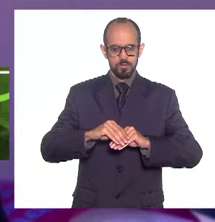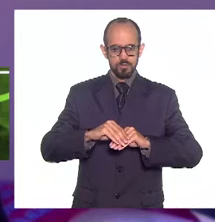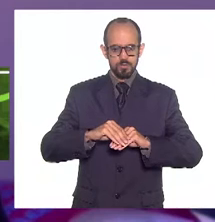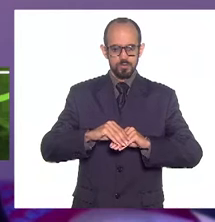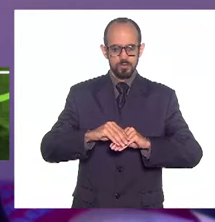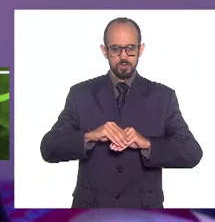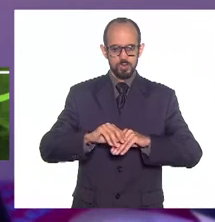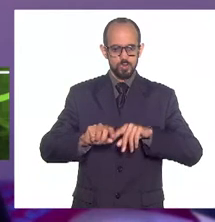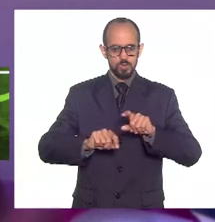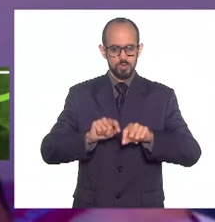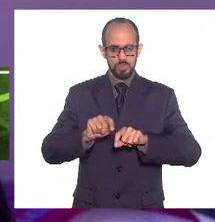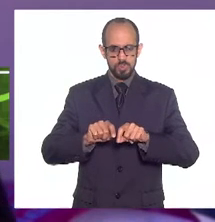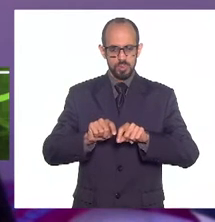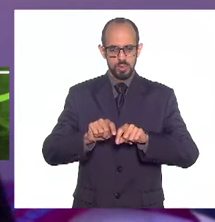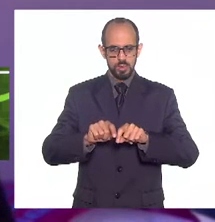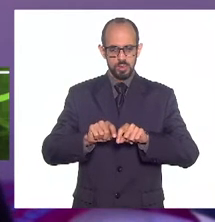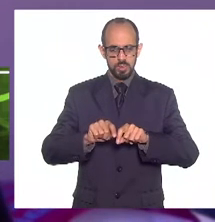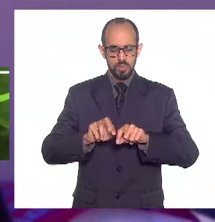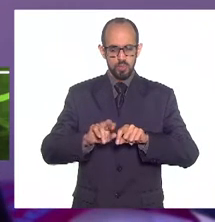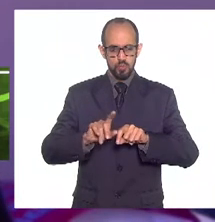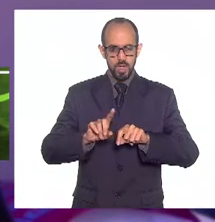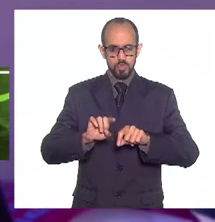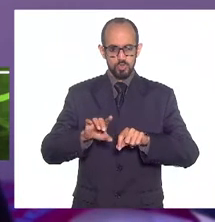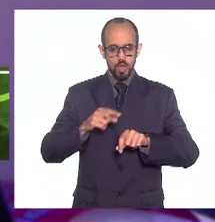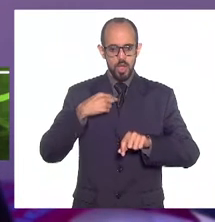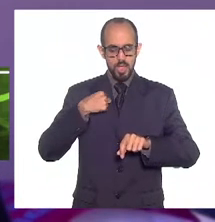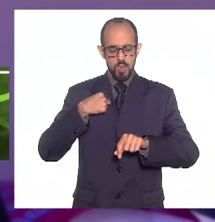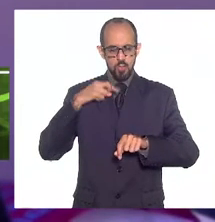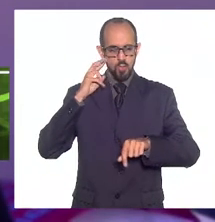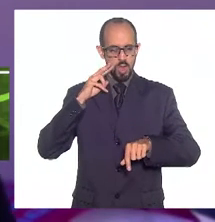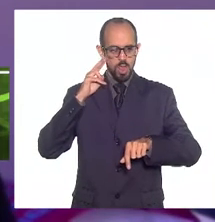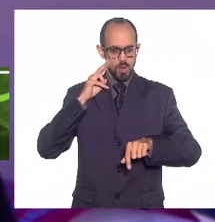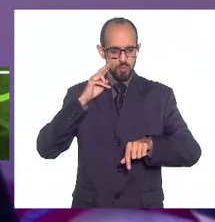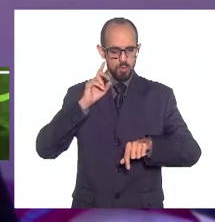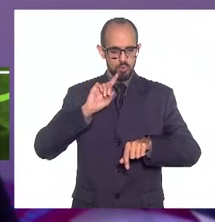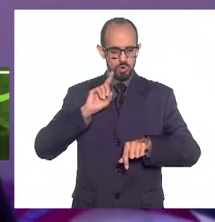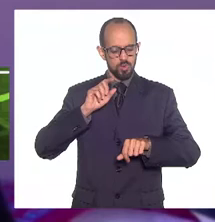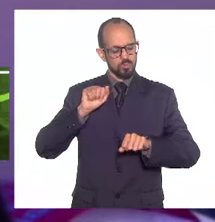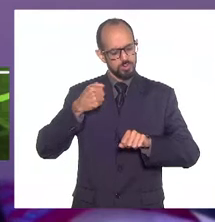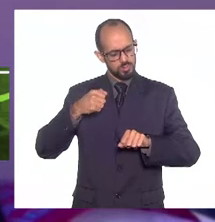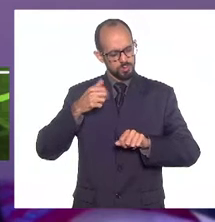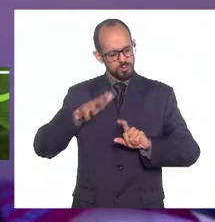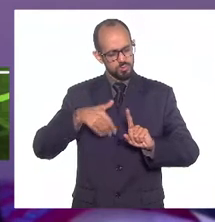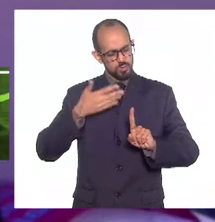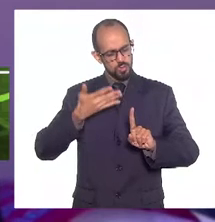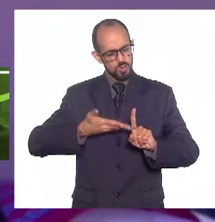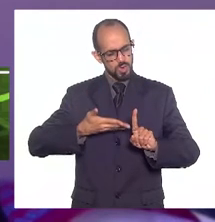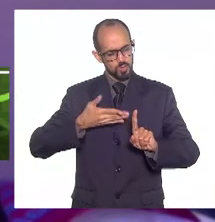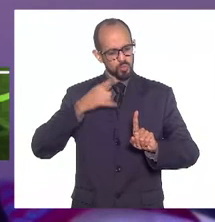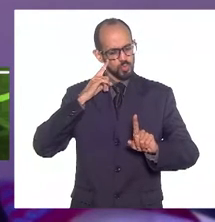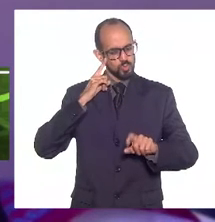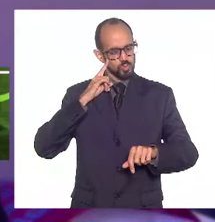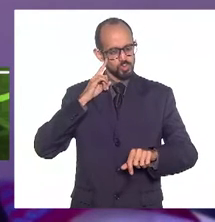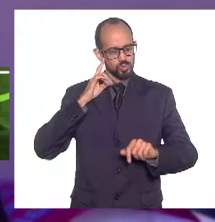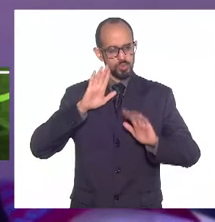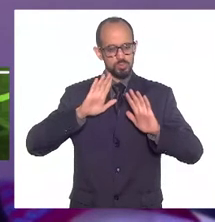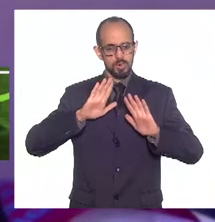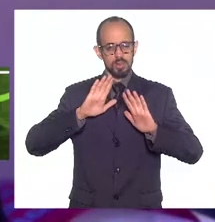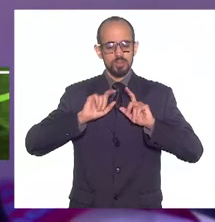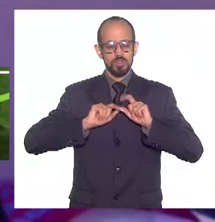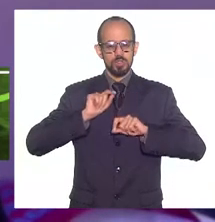podia ser por mim só lembrado ele tinha que ser honrado todos os dias e aí